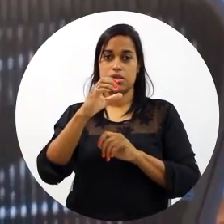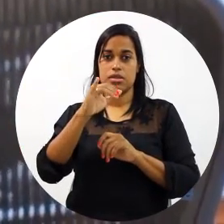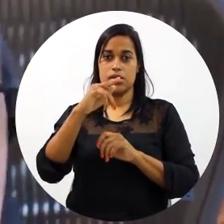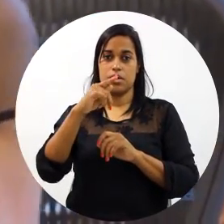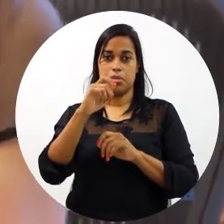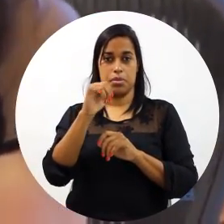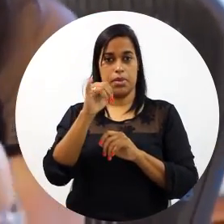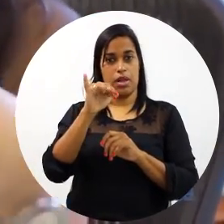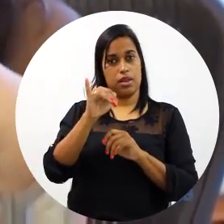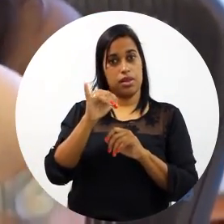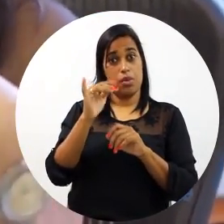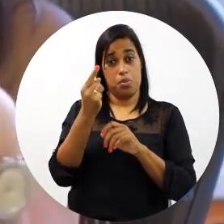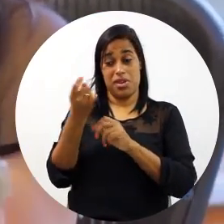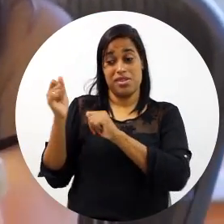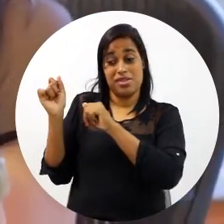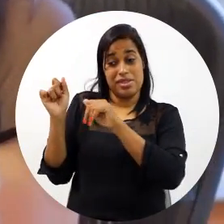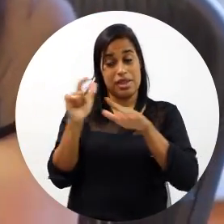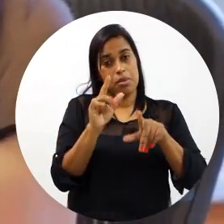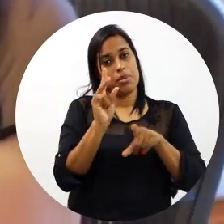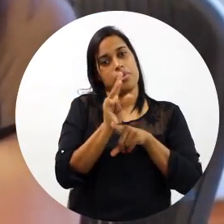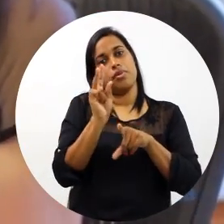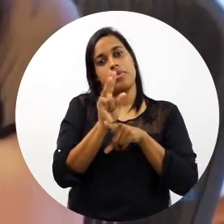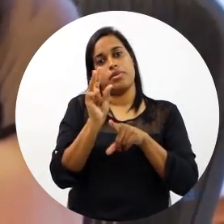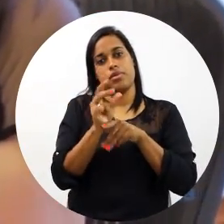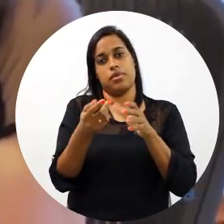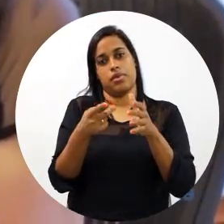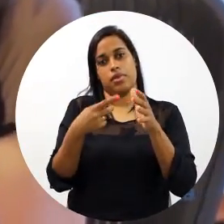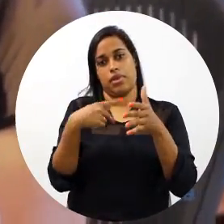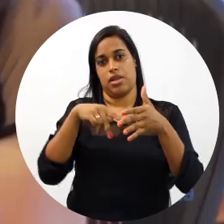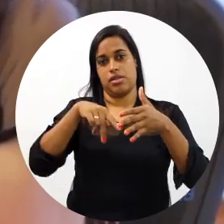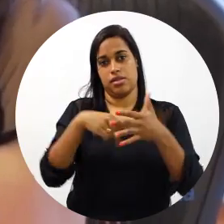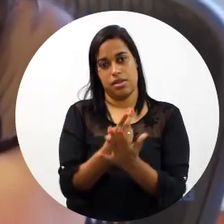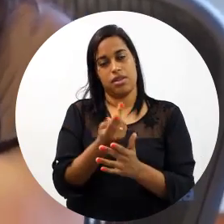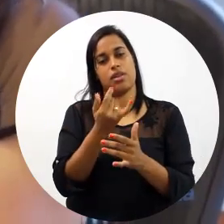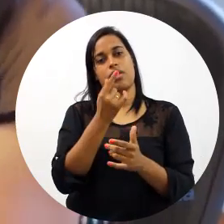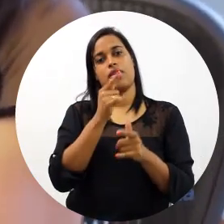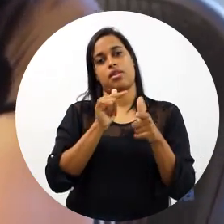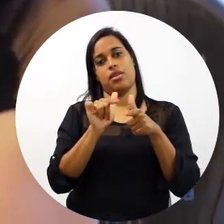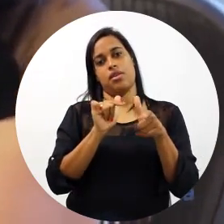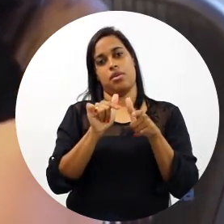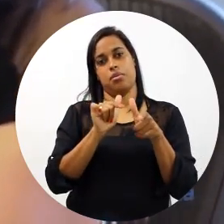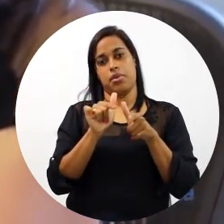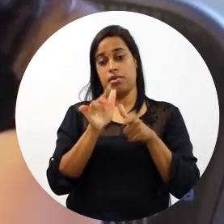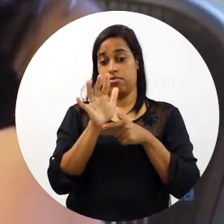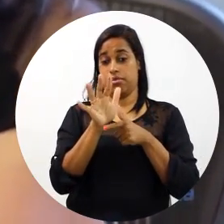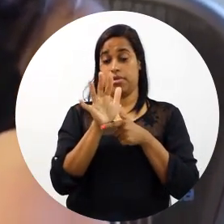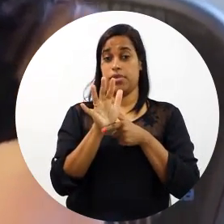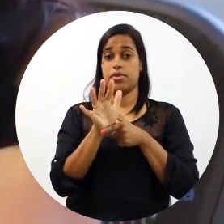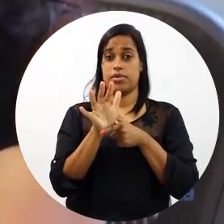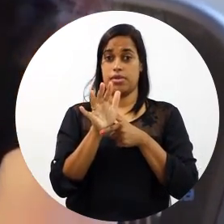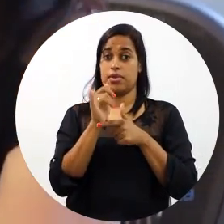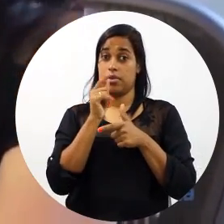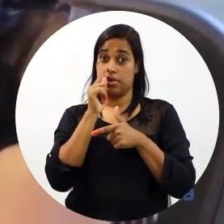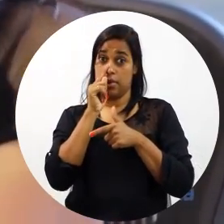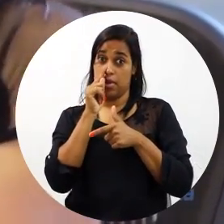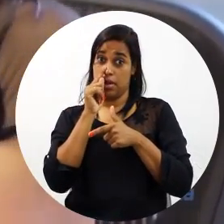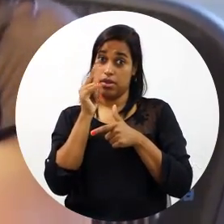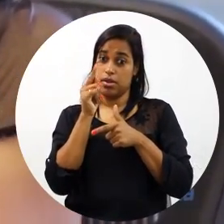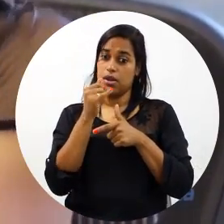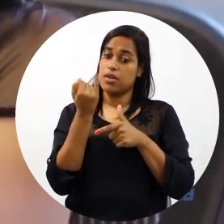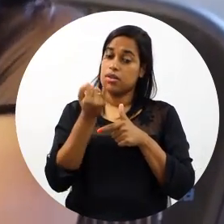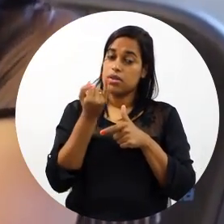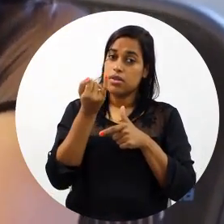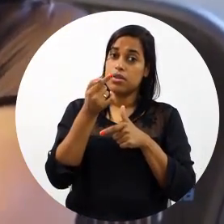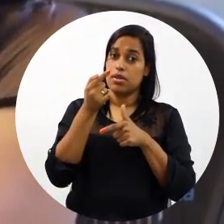semana interna, né, de prevenção de acidente de trabalho, e aí eles trouxeram uma coisa interessante. Eu estava falando sobre